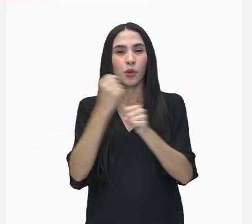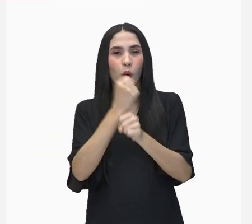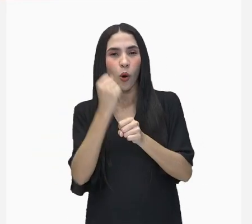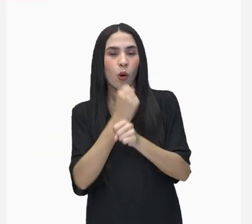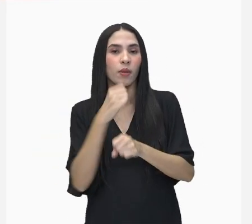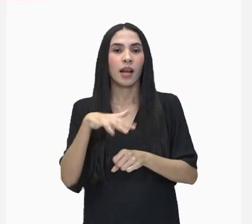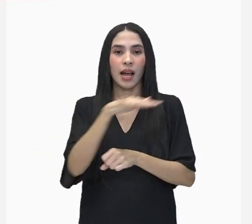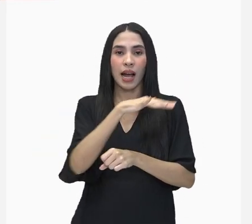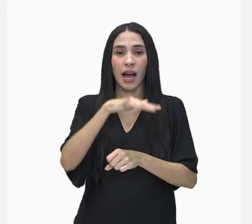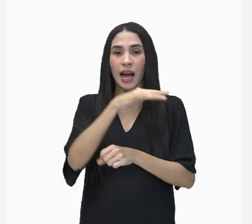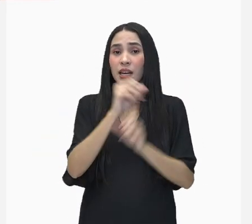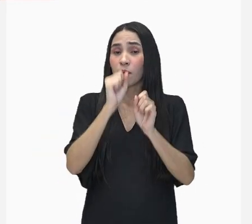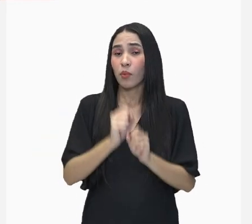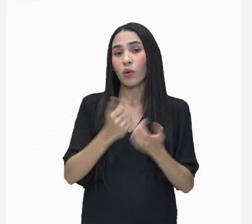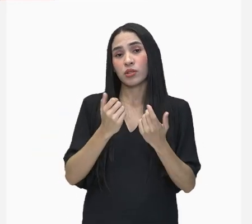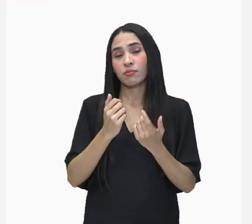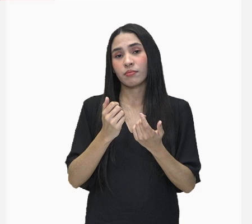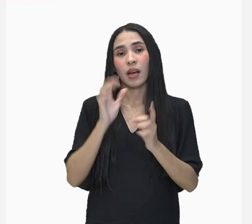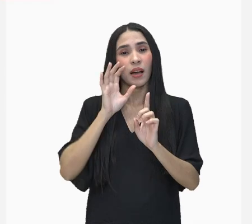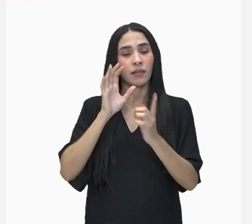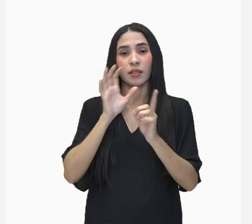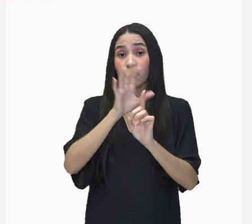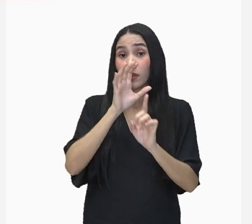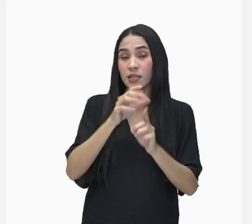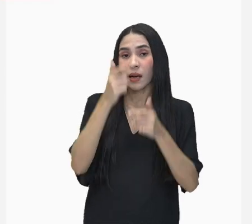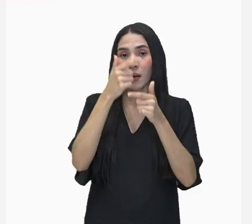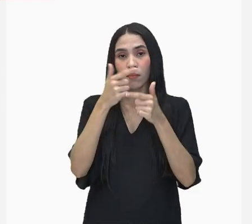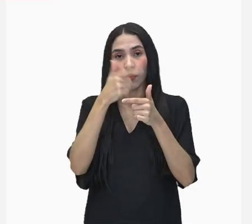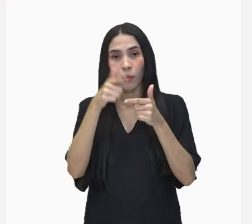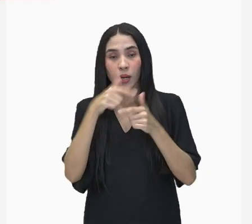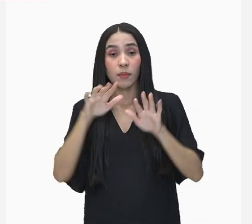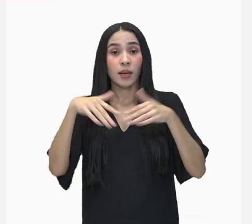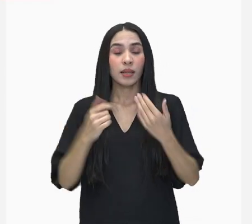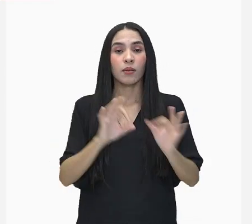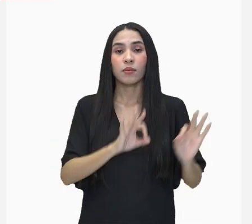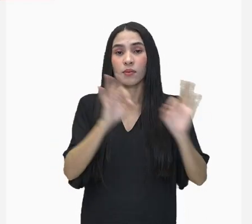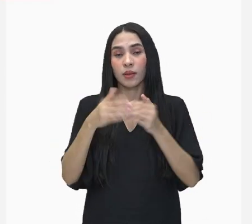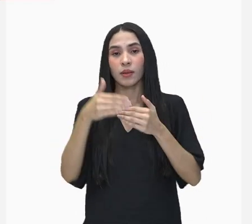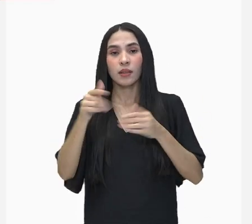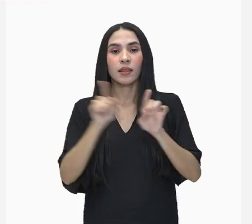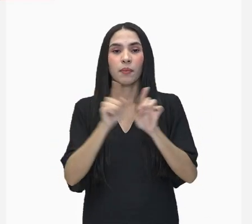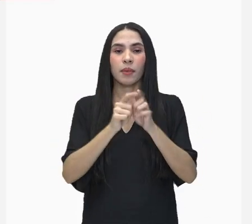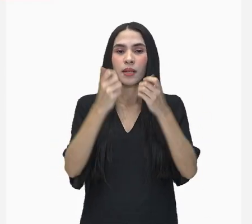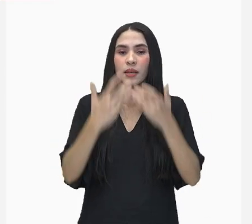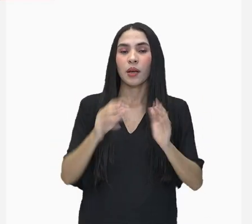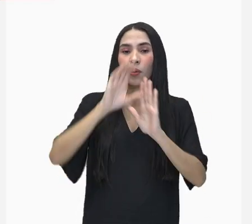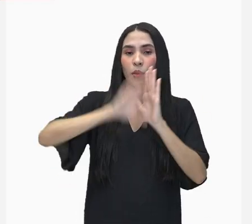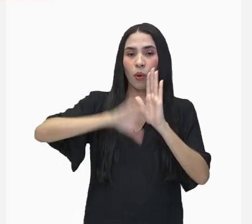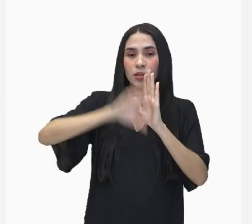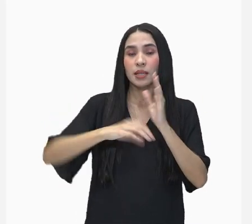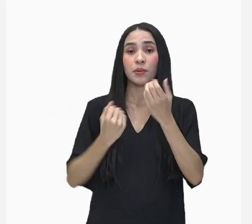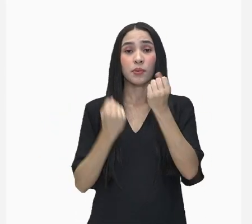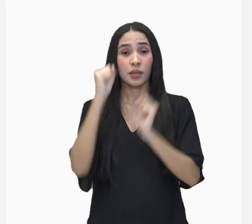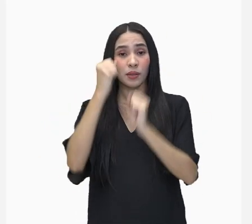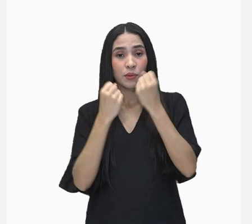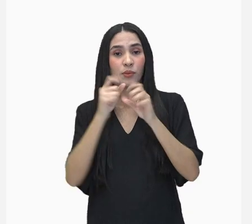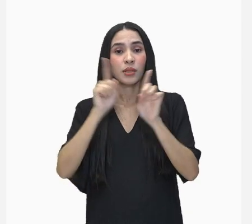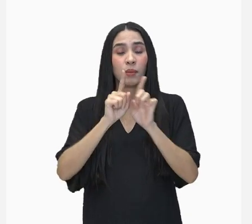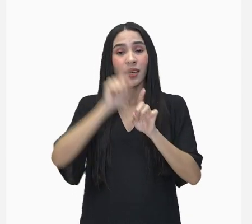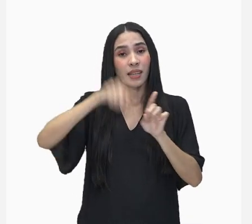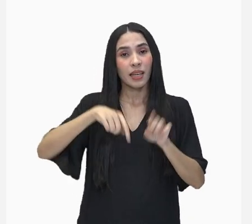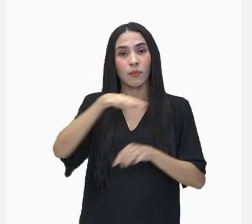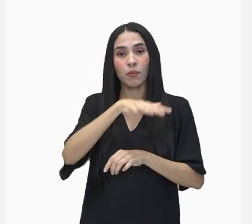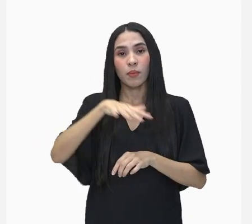meio ambiente em risco. Então, nós falamos também durante as nossas aulas sobre o conceito de indústria, né, que é um setor